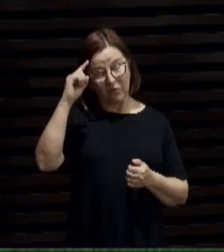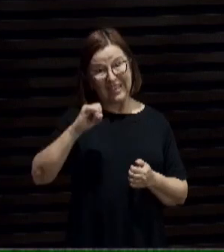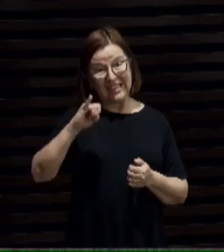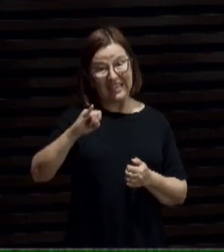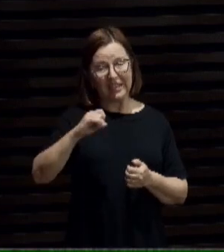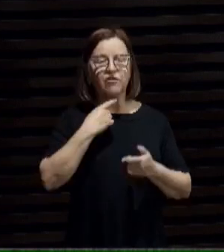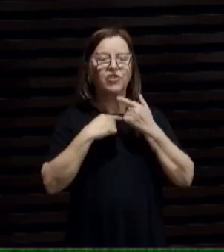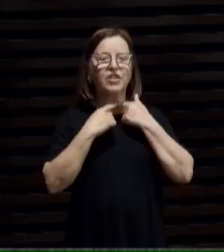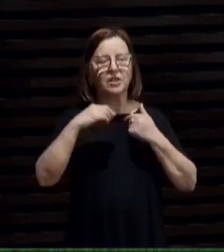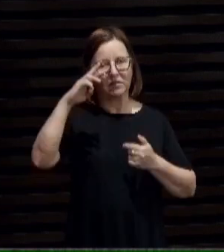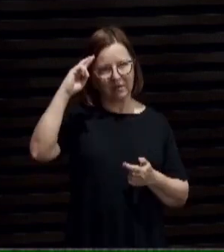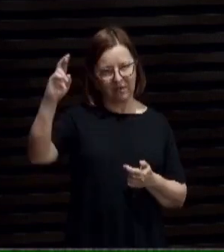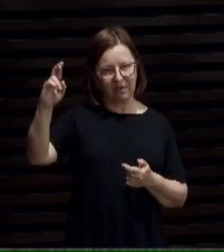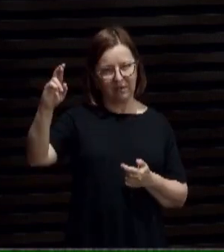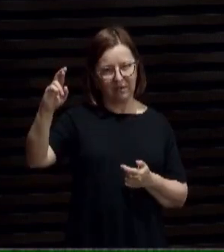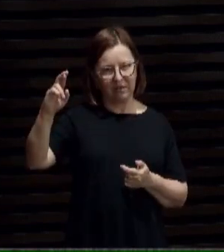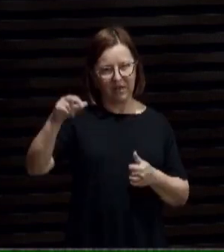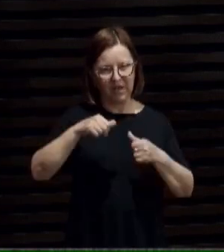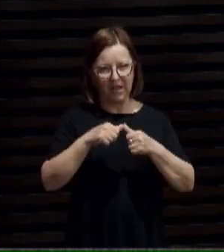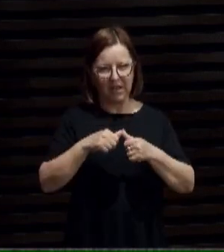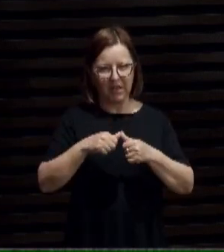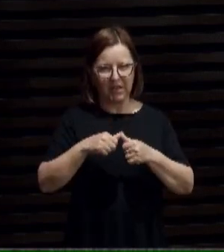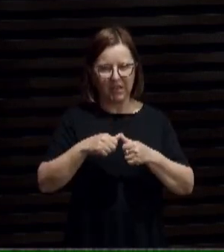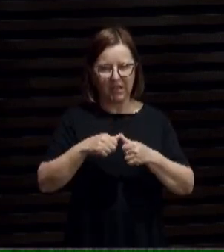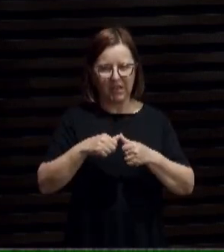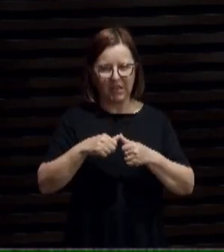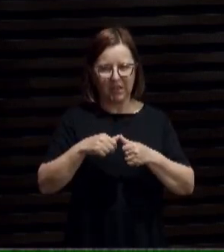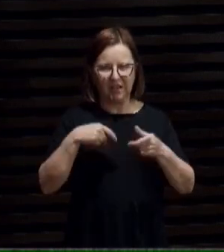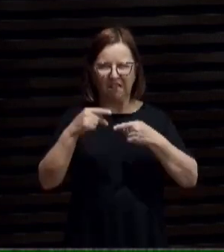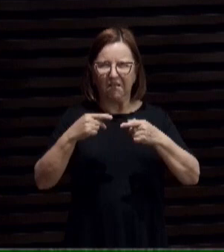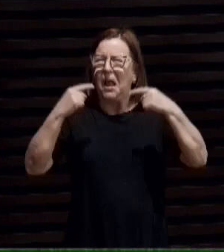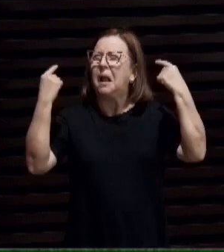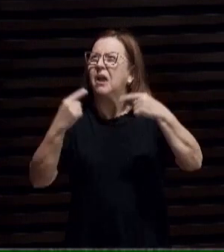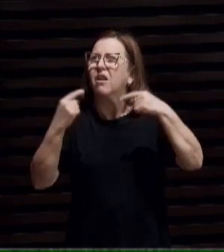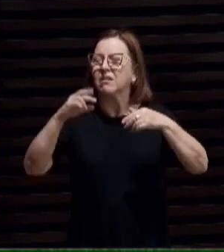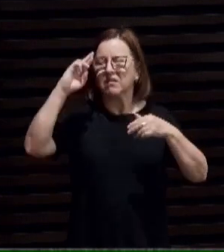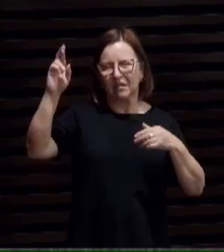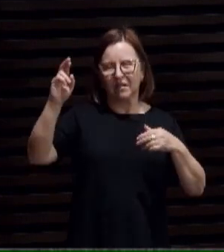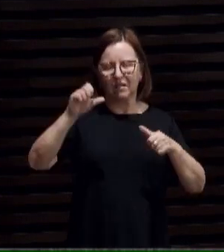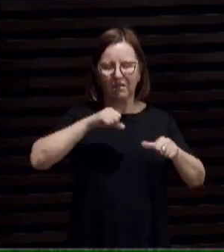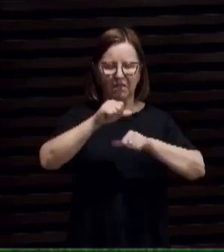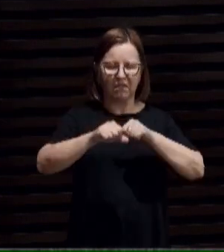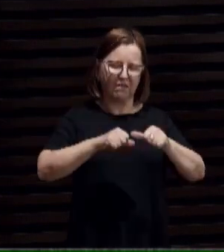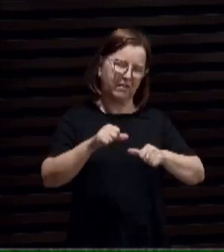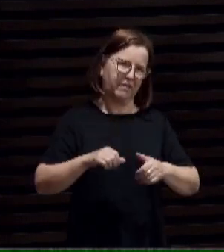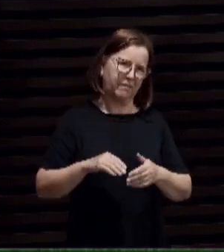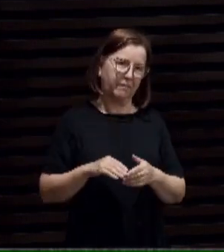Senhor, essa blasfêmia seja convertida numa adoração. Mas se não for,